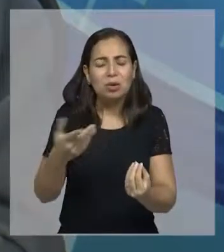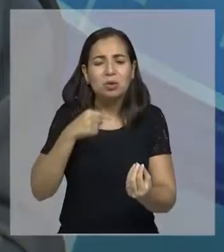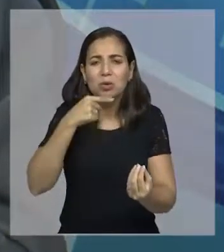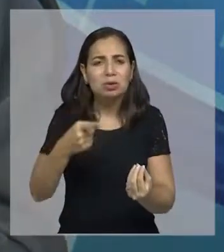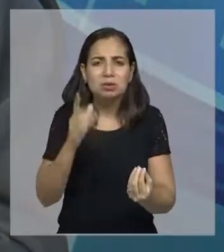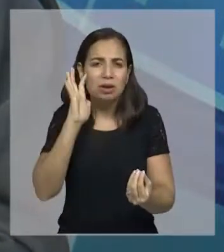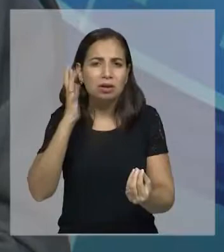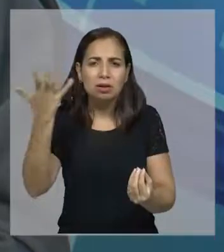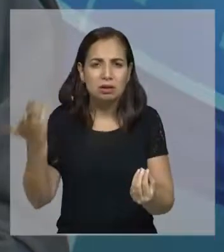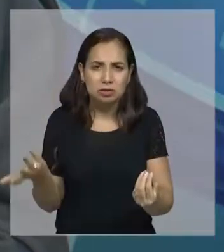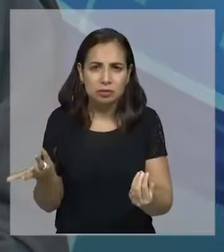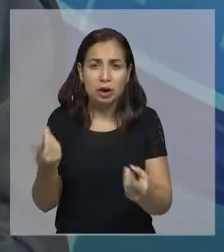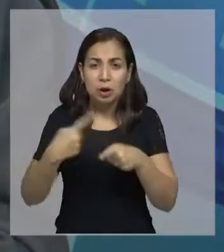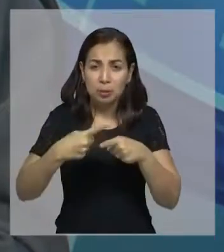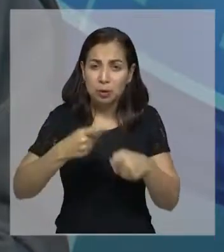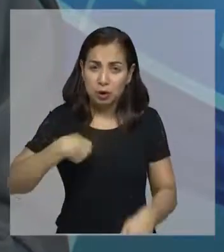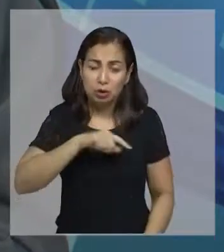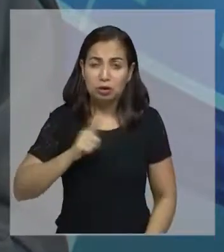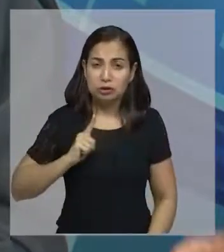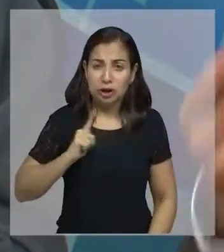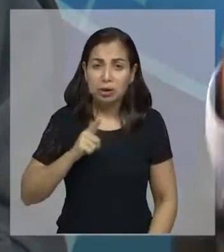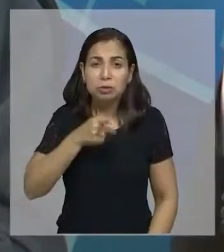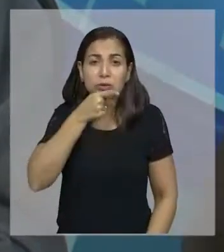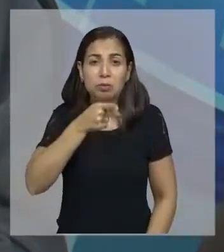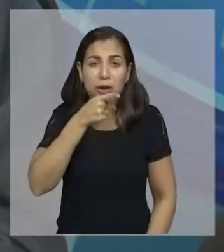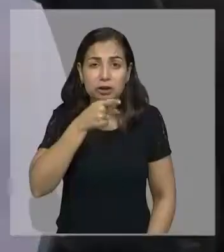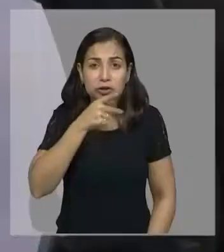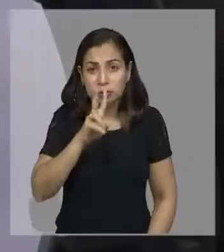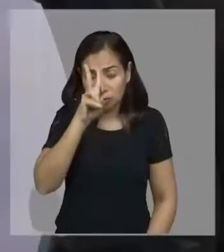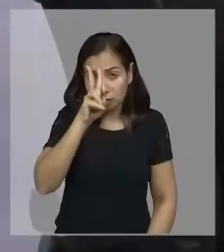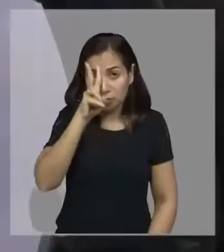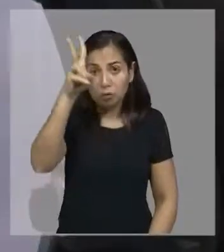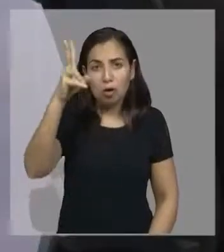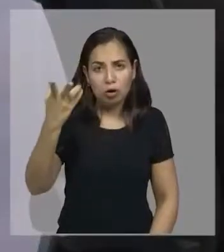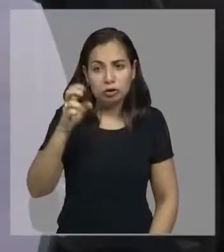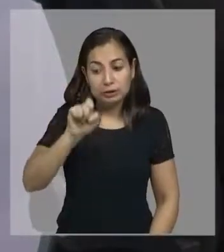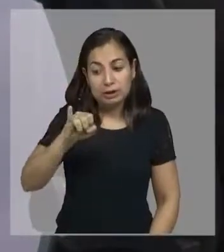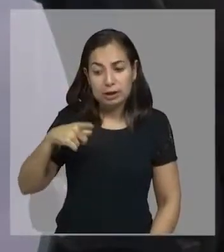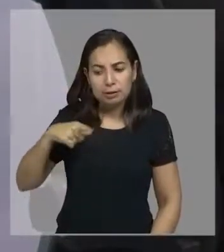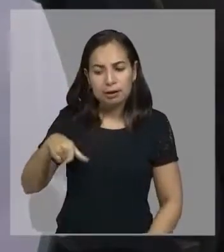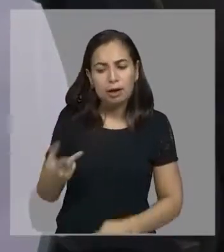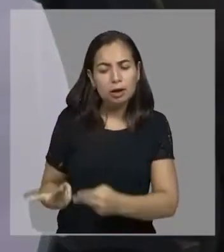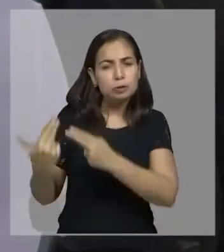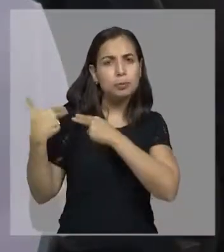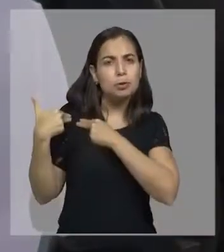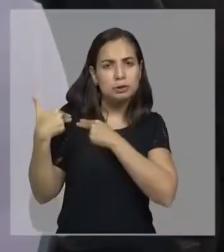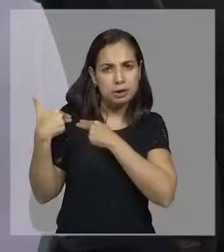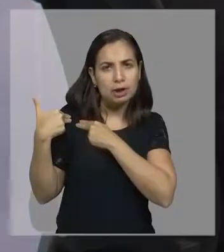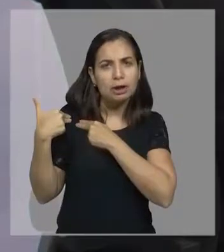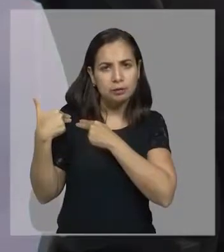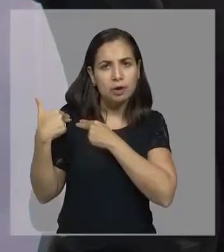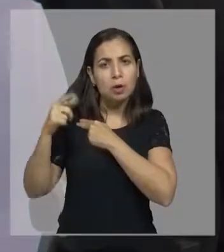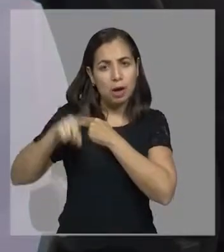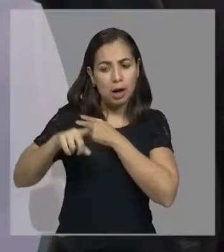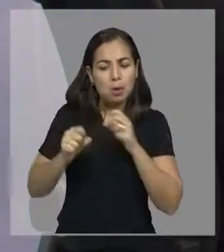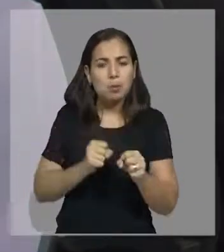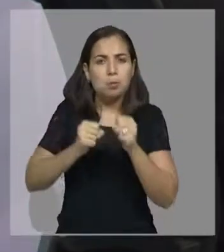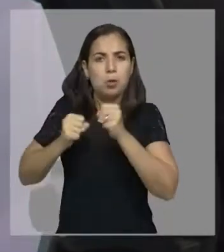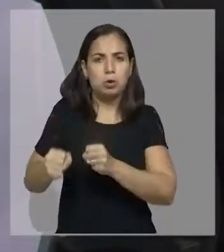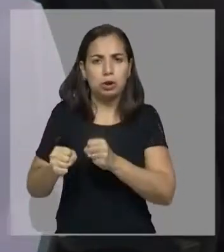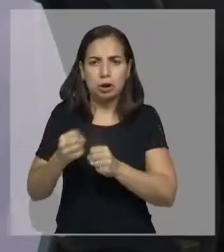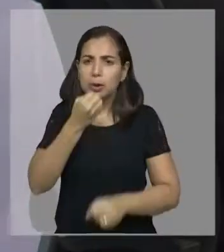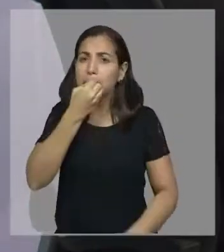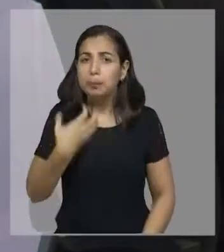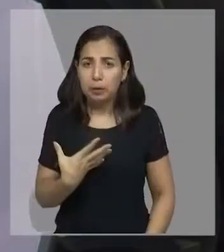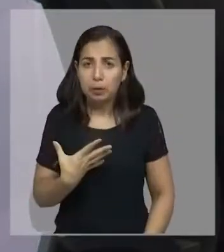temos funciona muito bem se for responsável pelo governo. Mas um parlamento que pode criar benesses